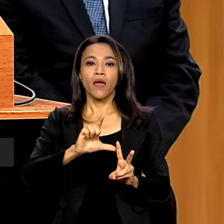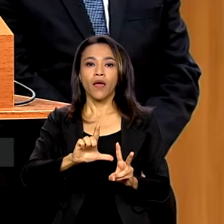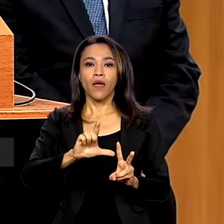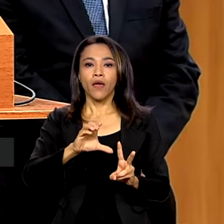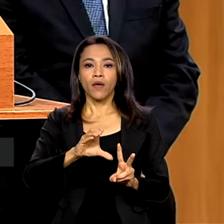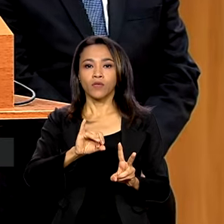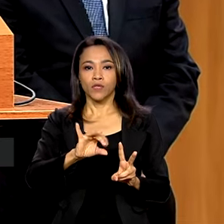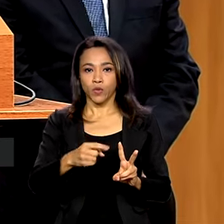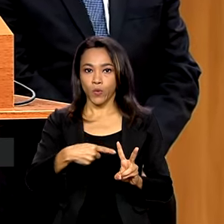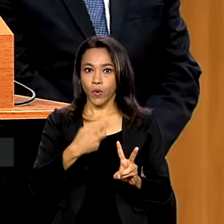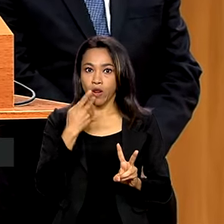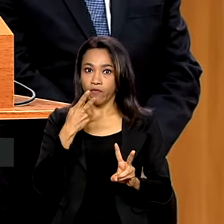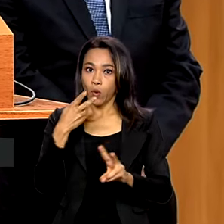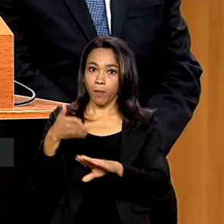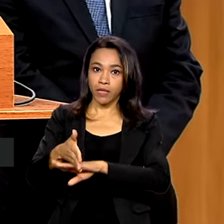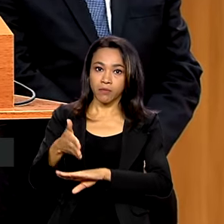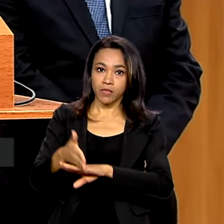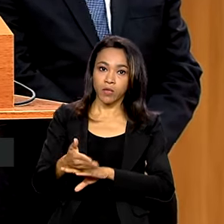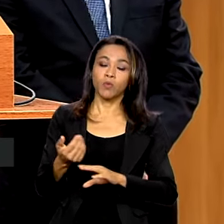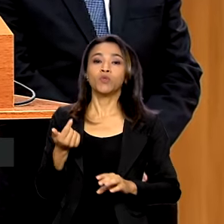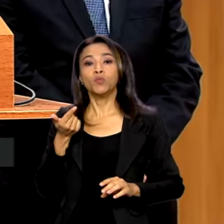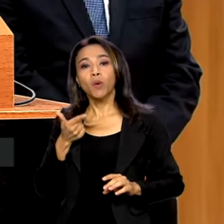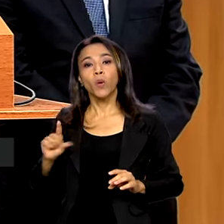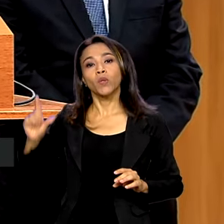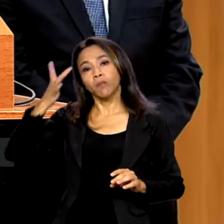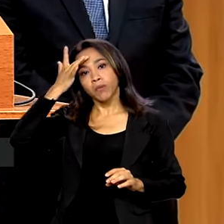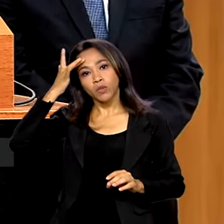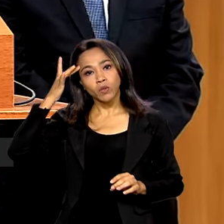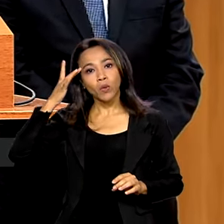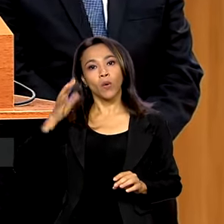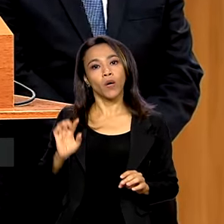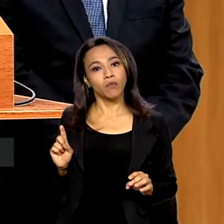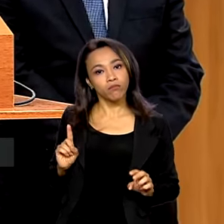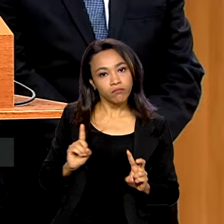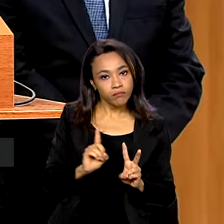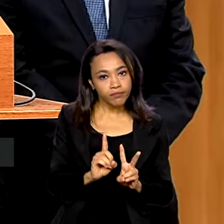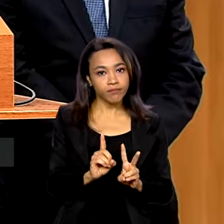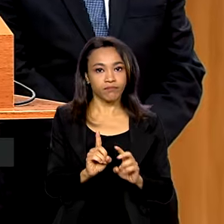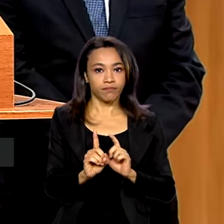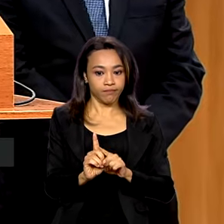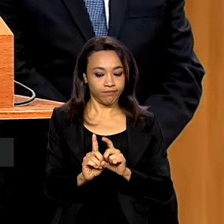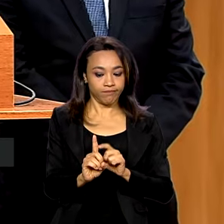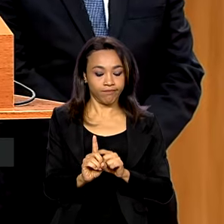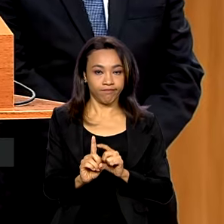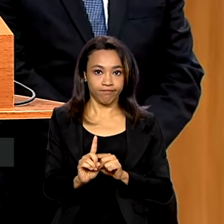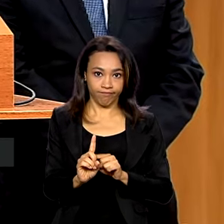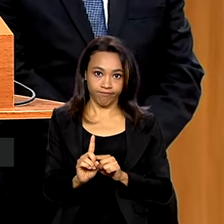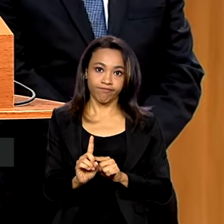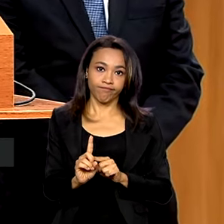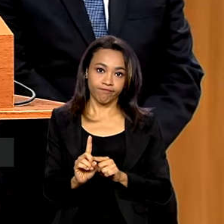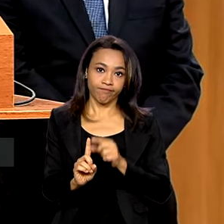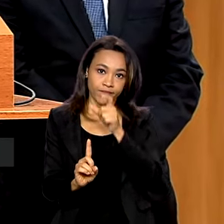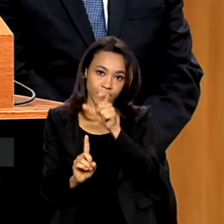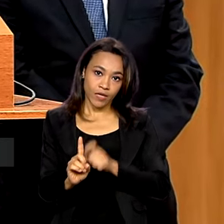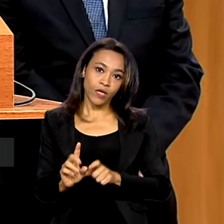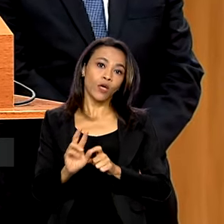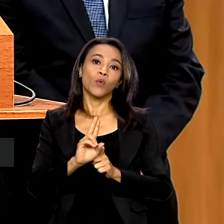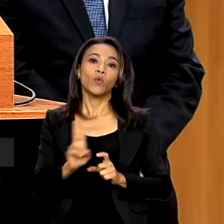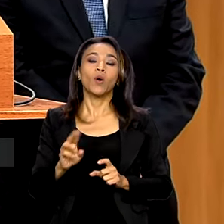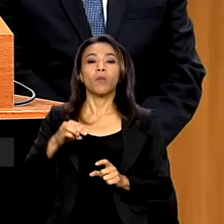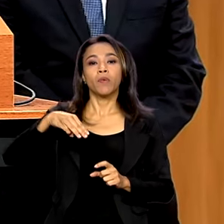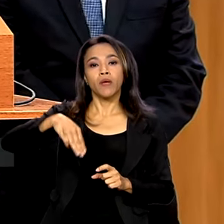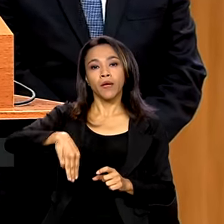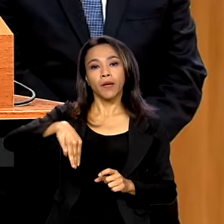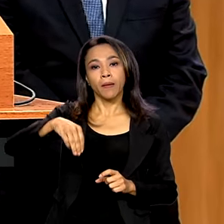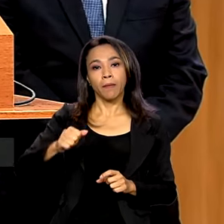a participação de um terceiro indivíduo, que é exatamente o senhor Maxwell,